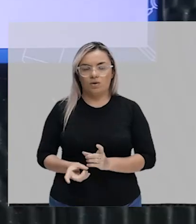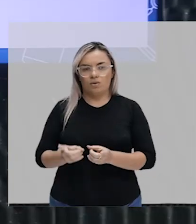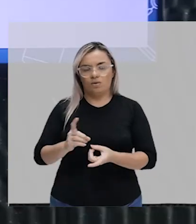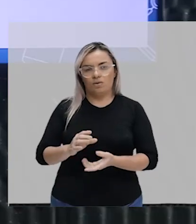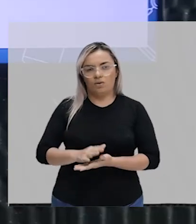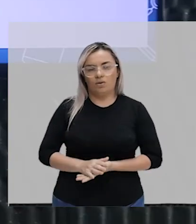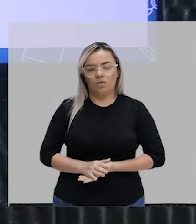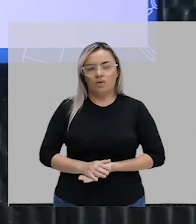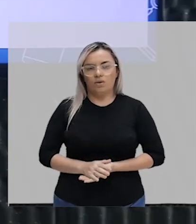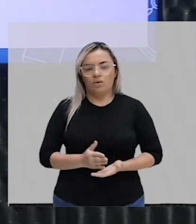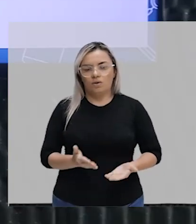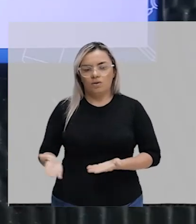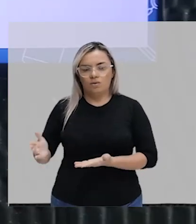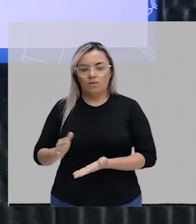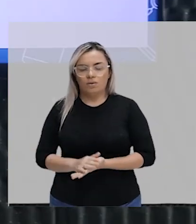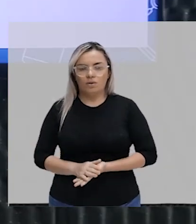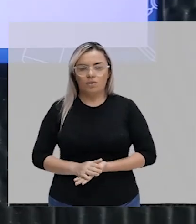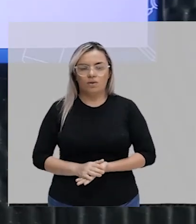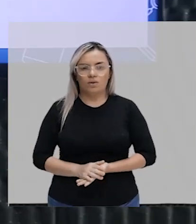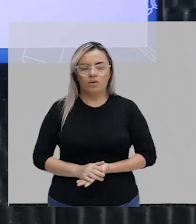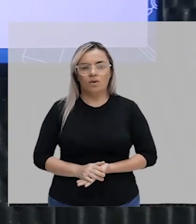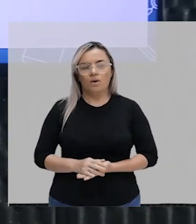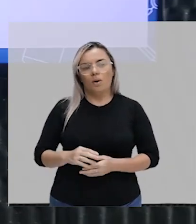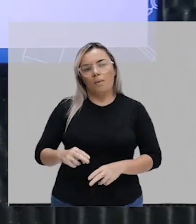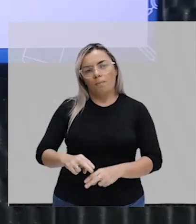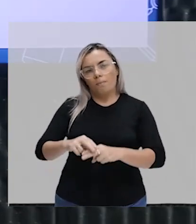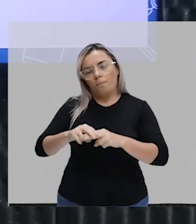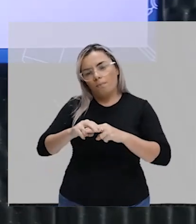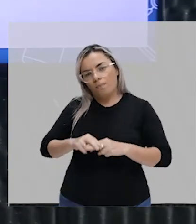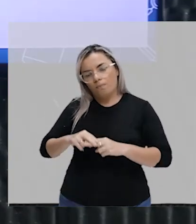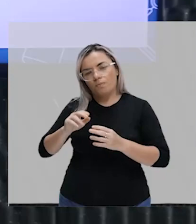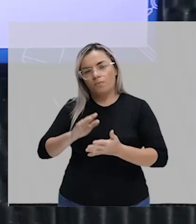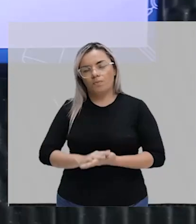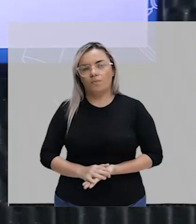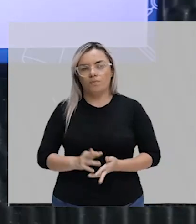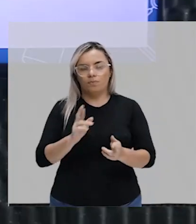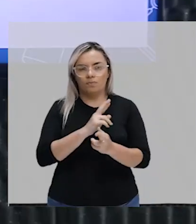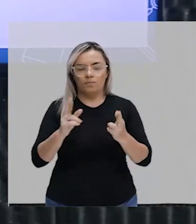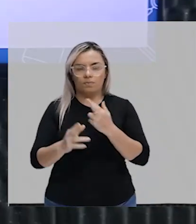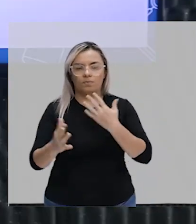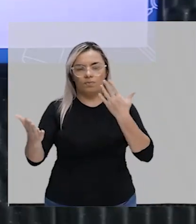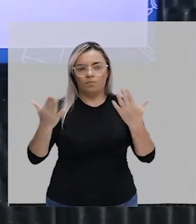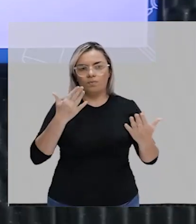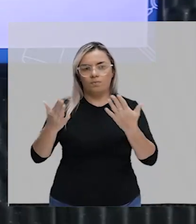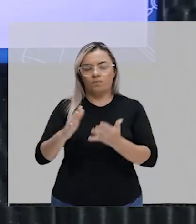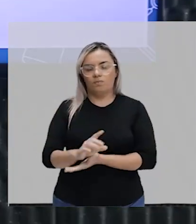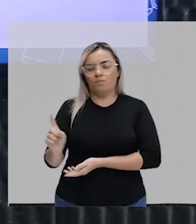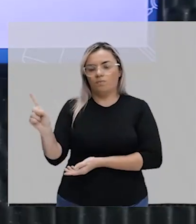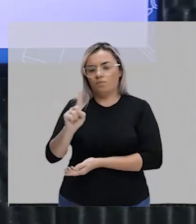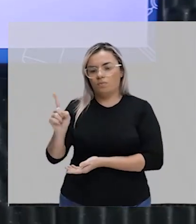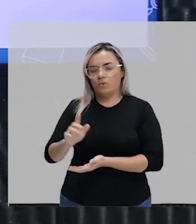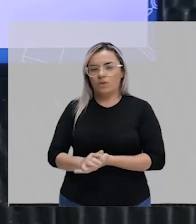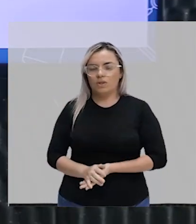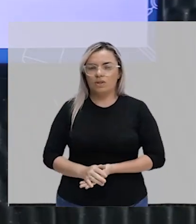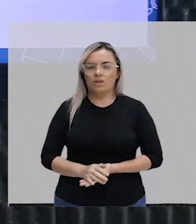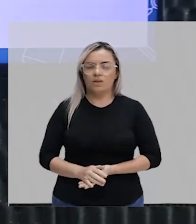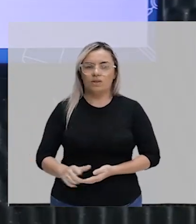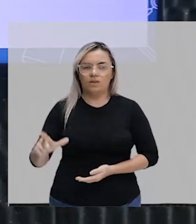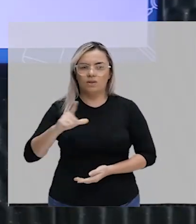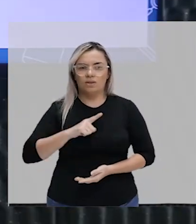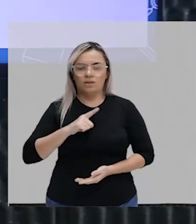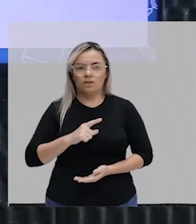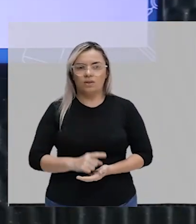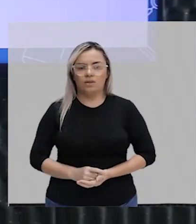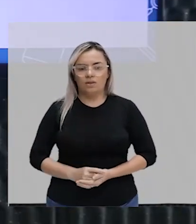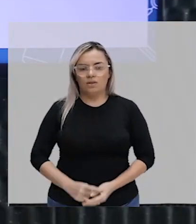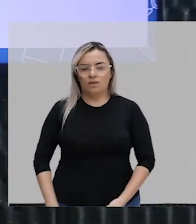O contém e não contém, tá? Então, na maioria das vezes, quando for a relação de negação, eu vou sempre ter a barrinha cortando,